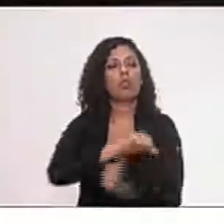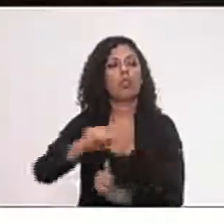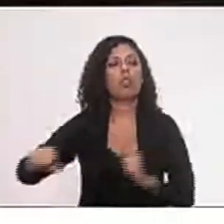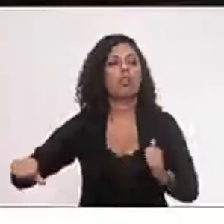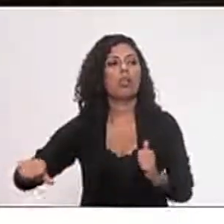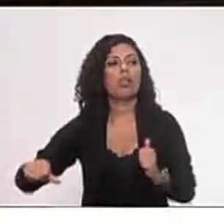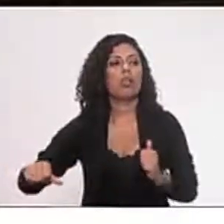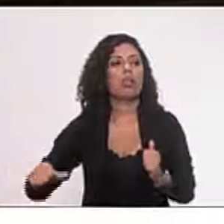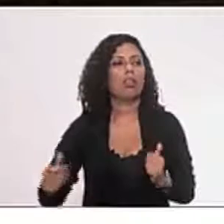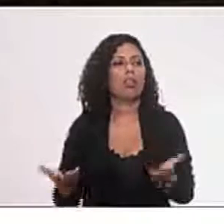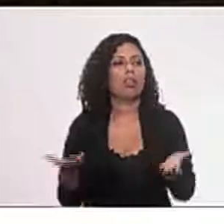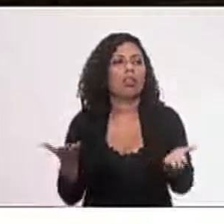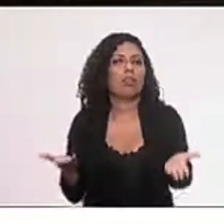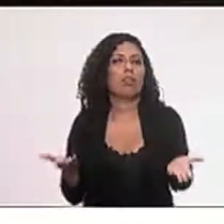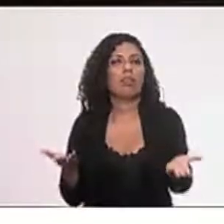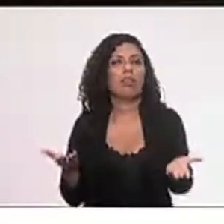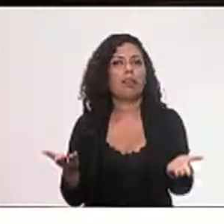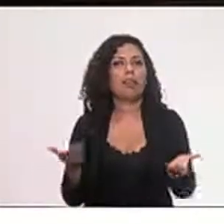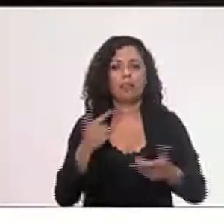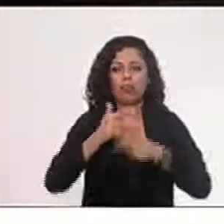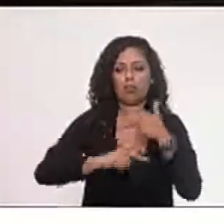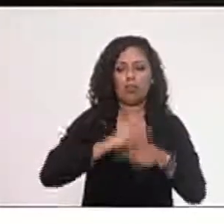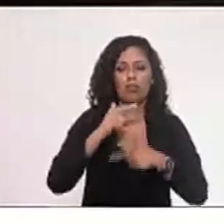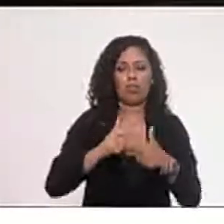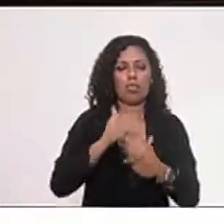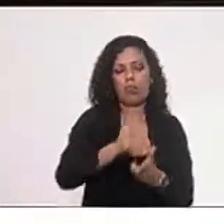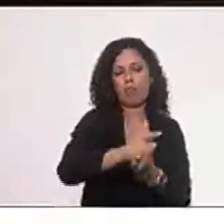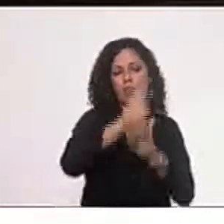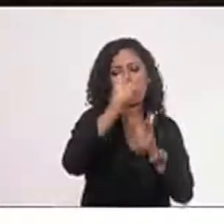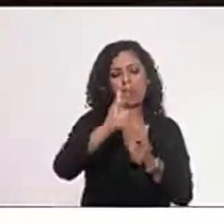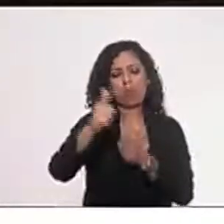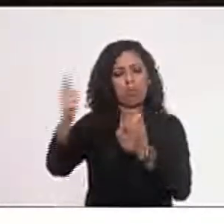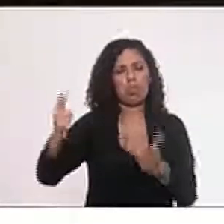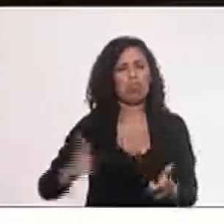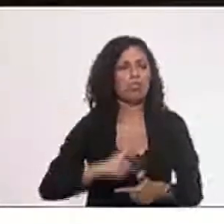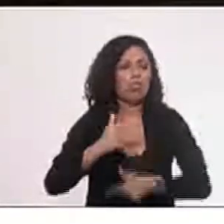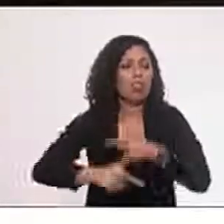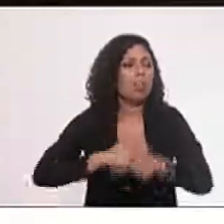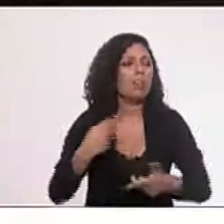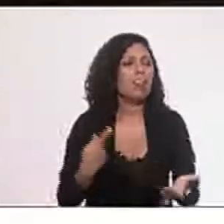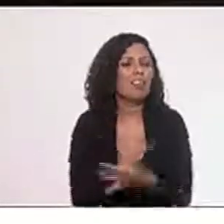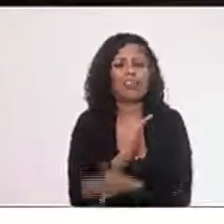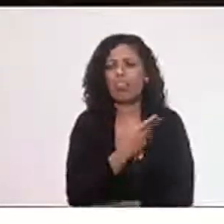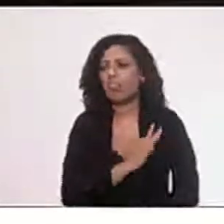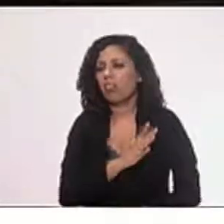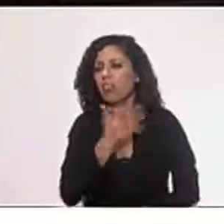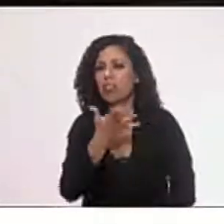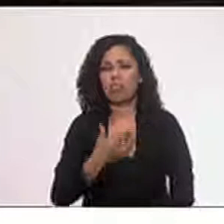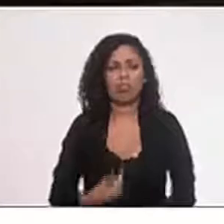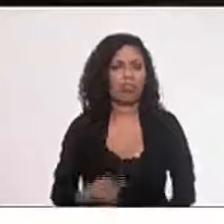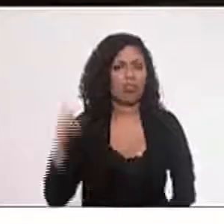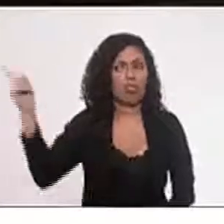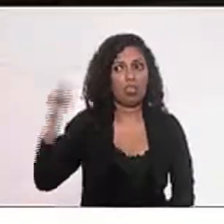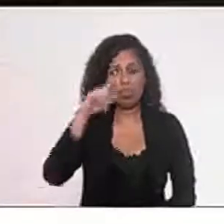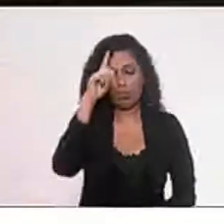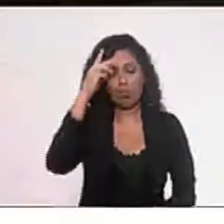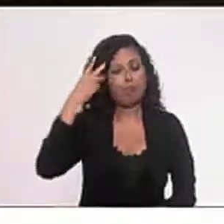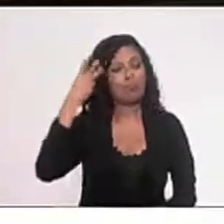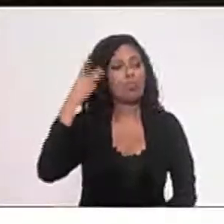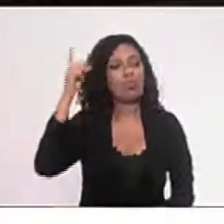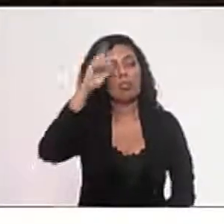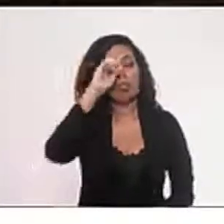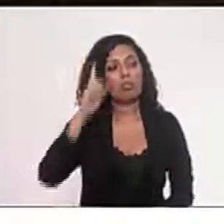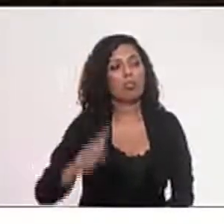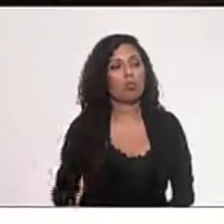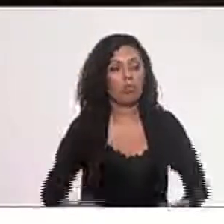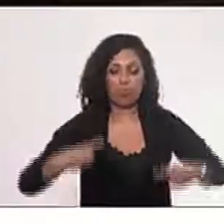cumprir esse papel patético deplorável e mais ainda ele não sabe dizer 'vamos um